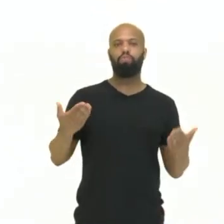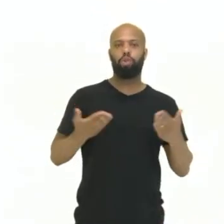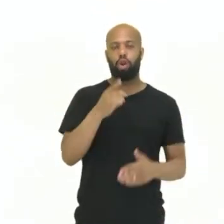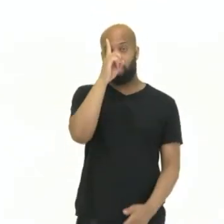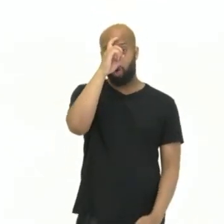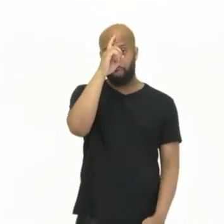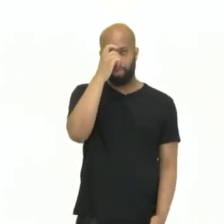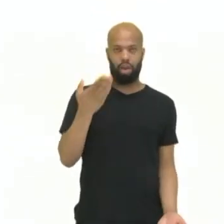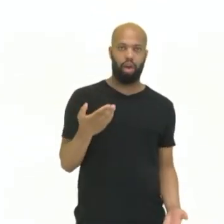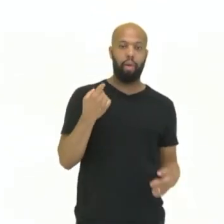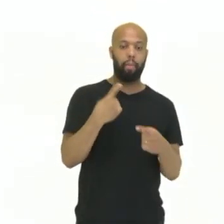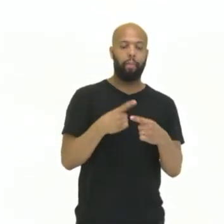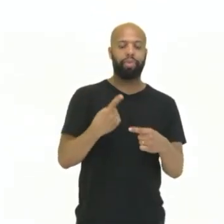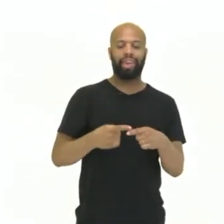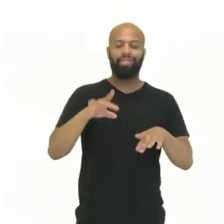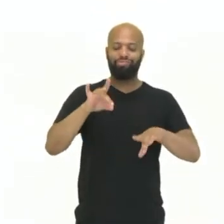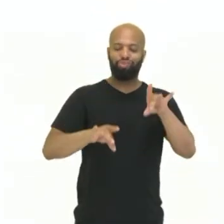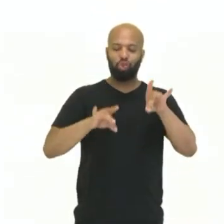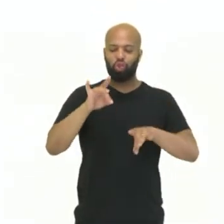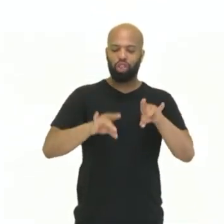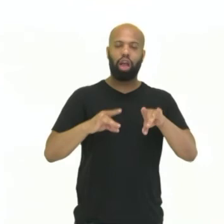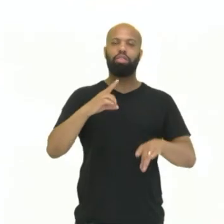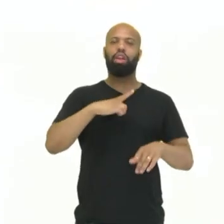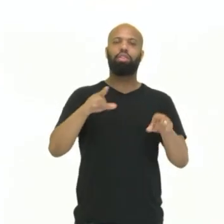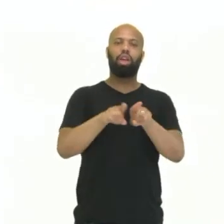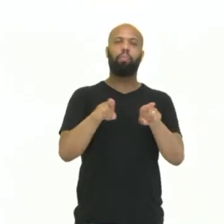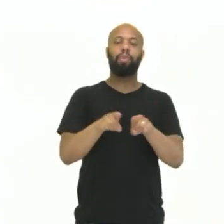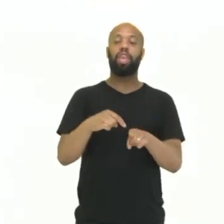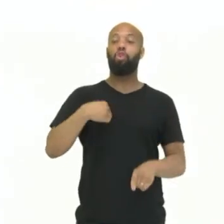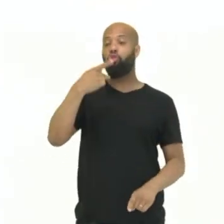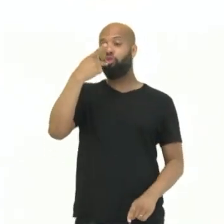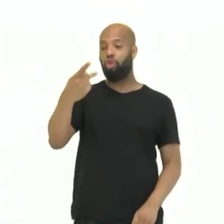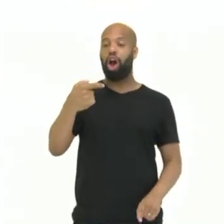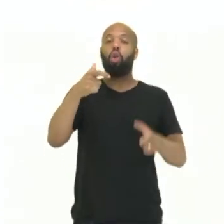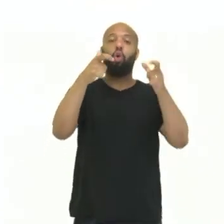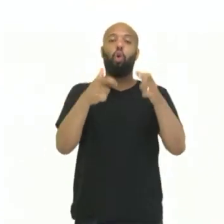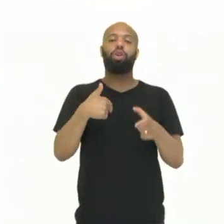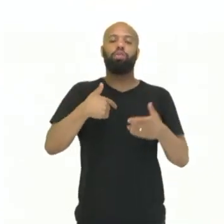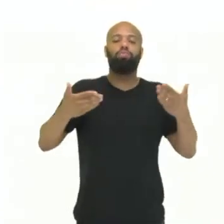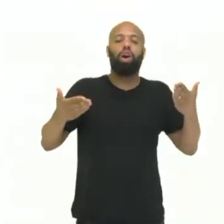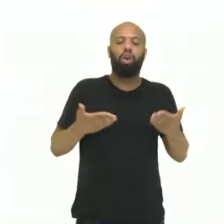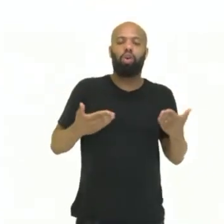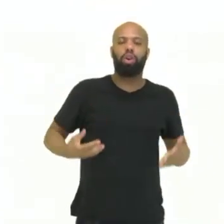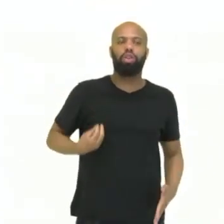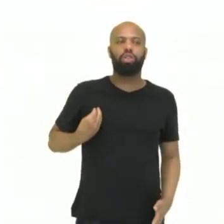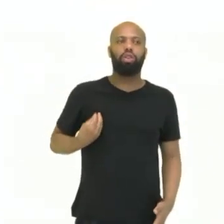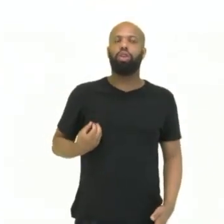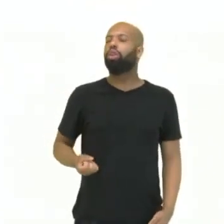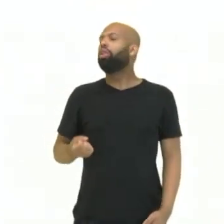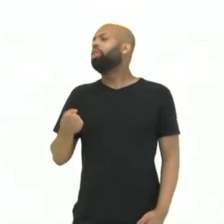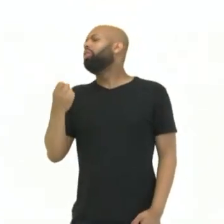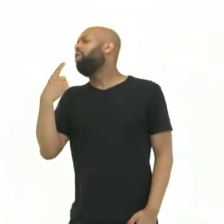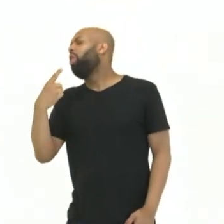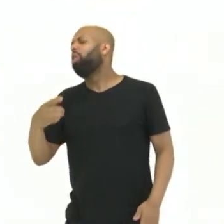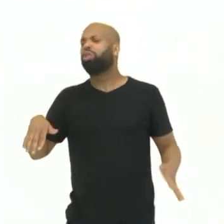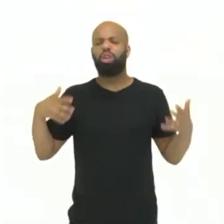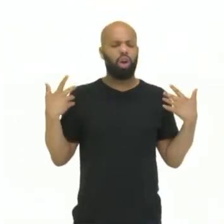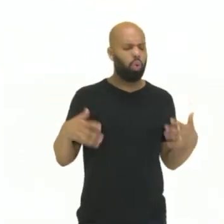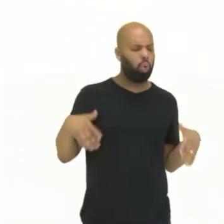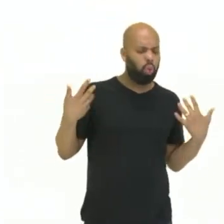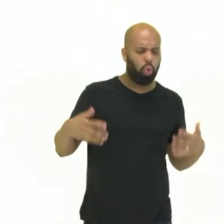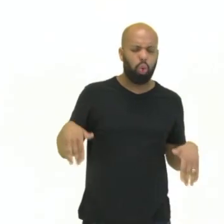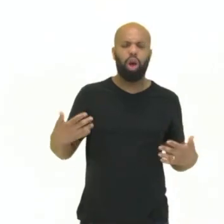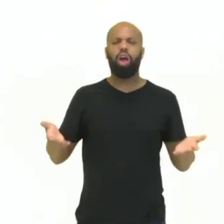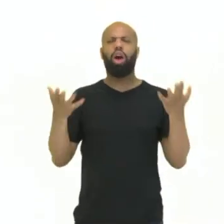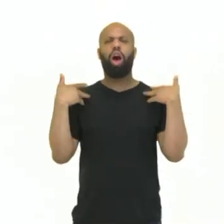também o cenário verbal. Então, eu posso falar aonde eu estou, né? Então, nossa, ai, meu Deus, tá